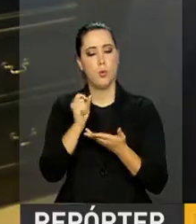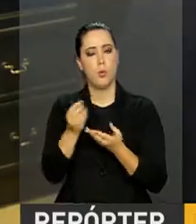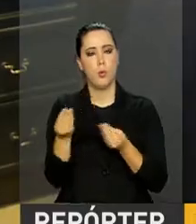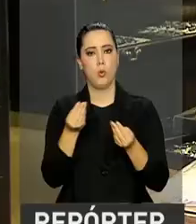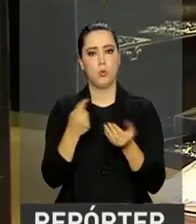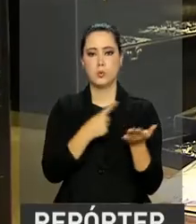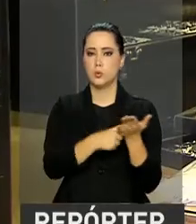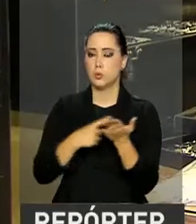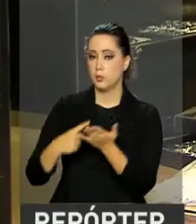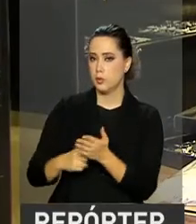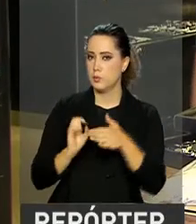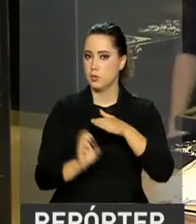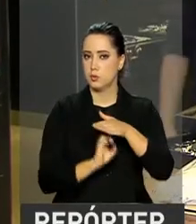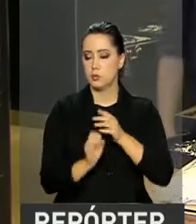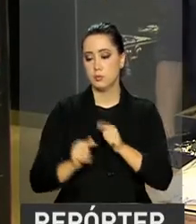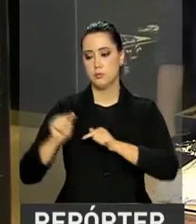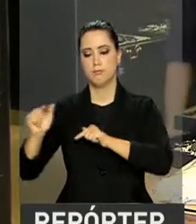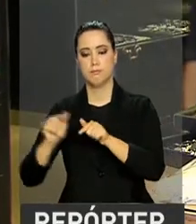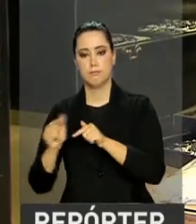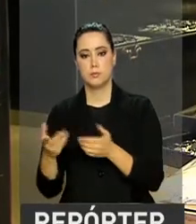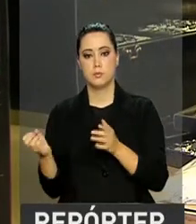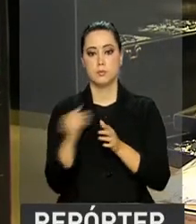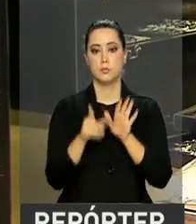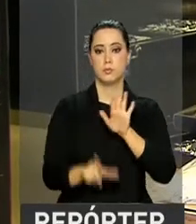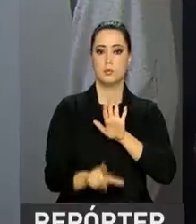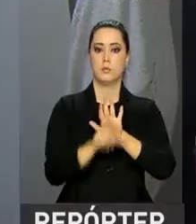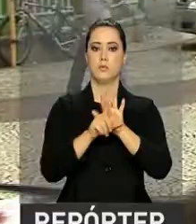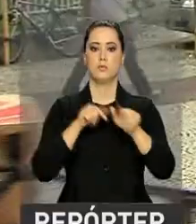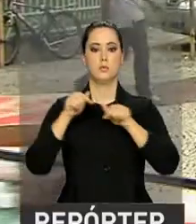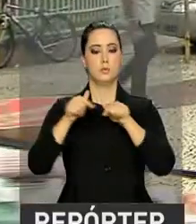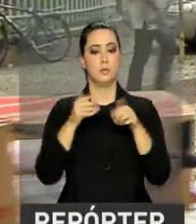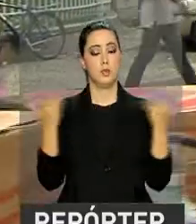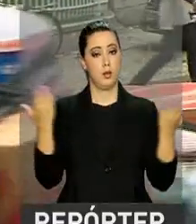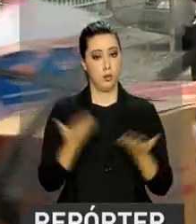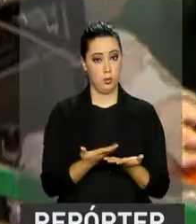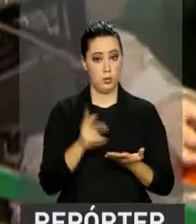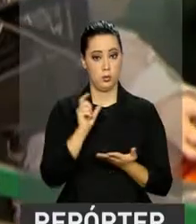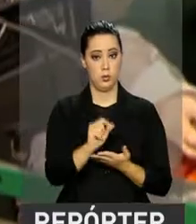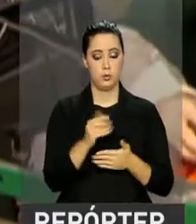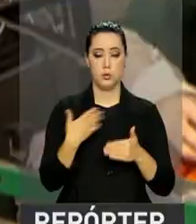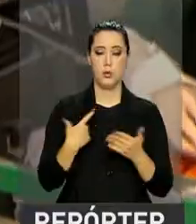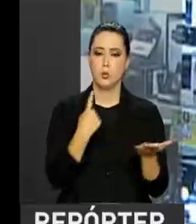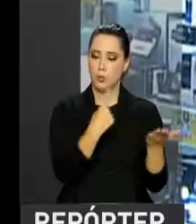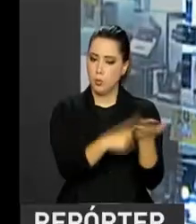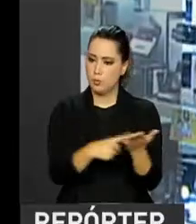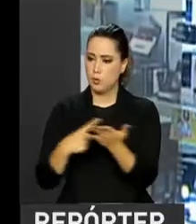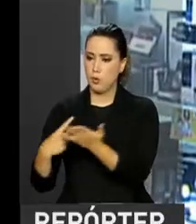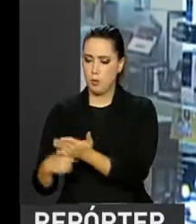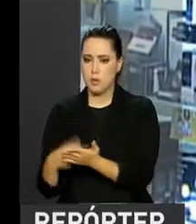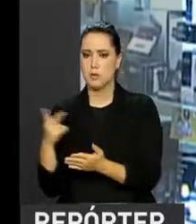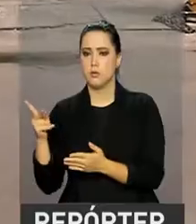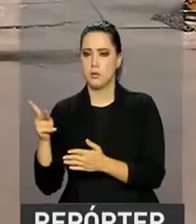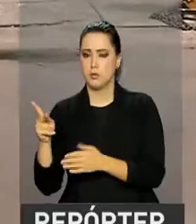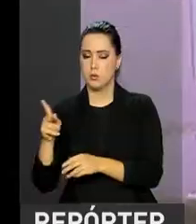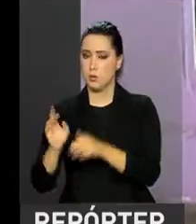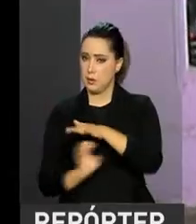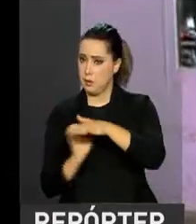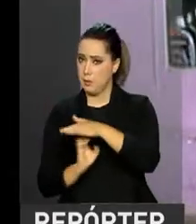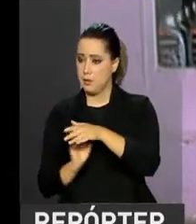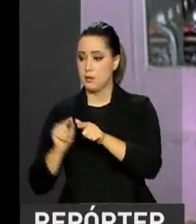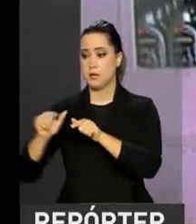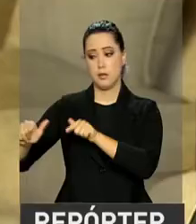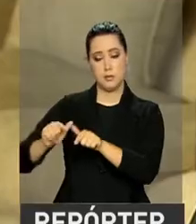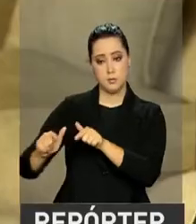empregados na atualização das leis trabalhistas a partir de agora o que for acertado entre as partes vai ter